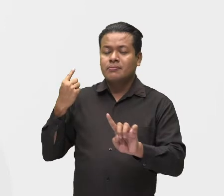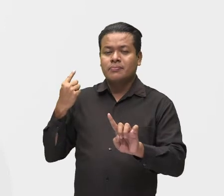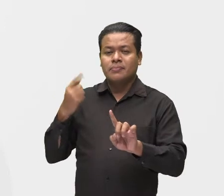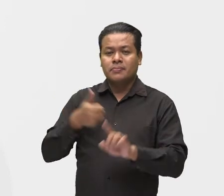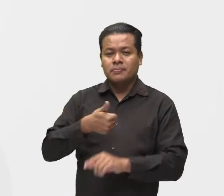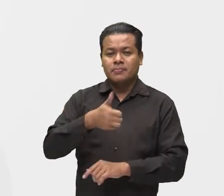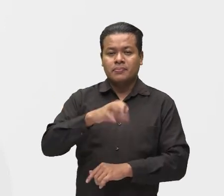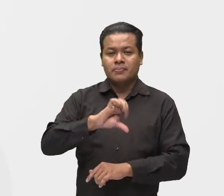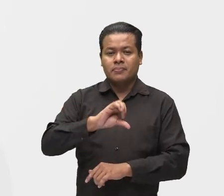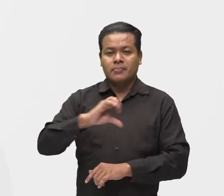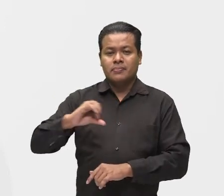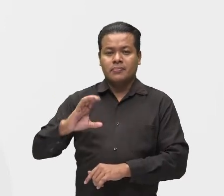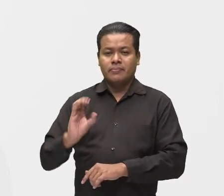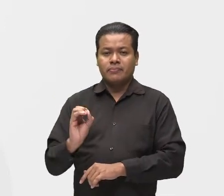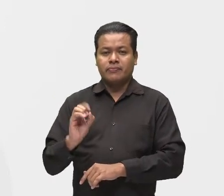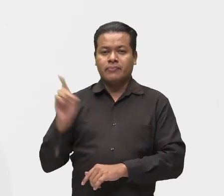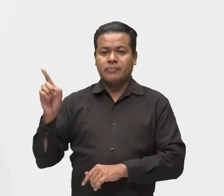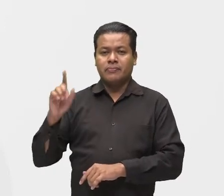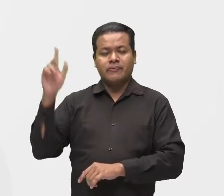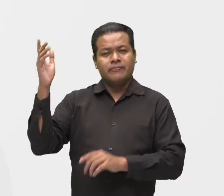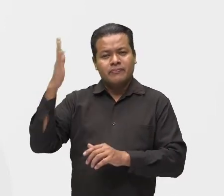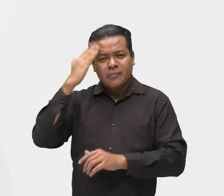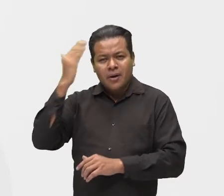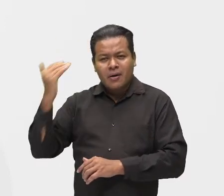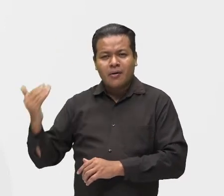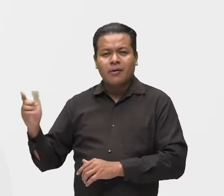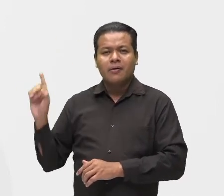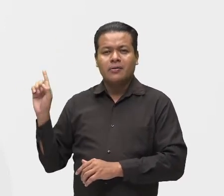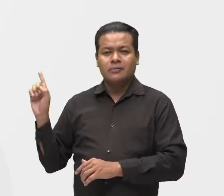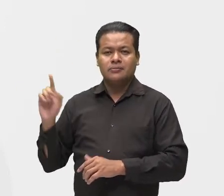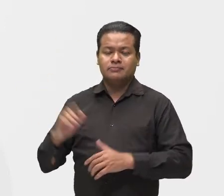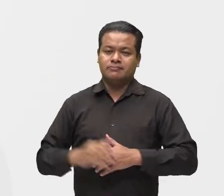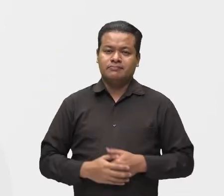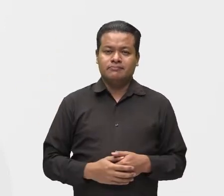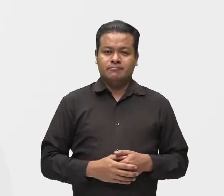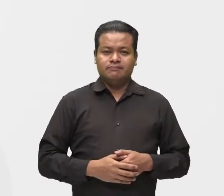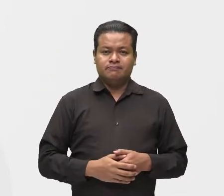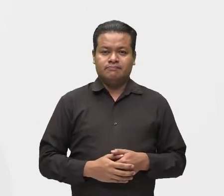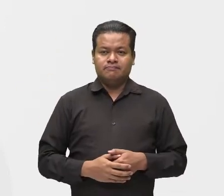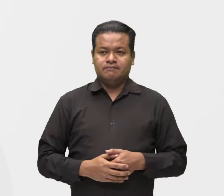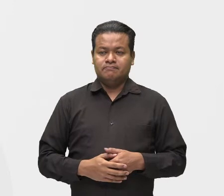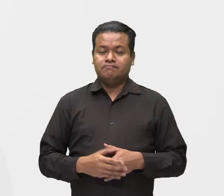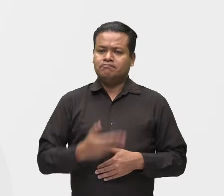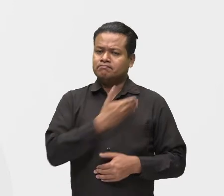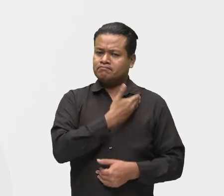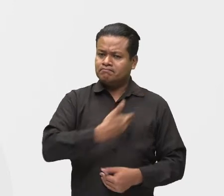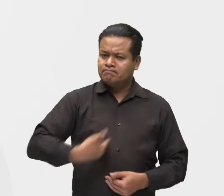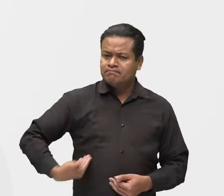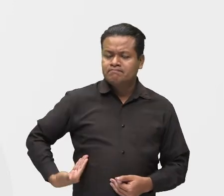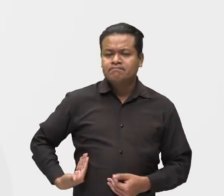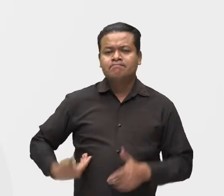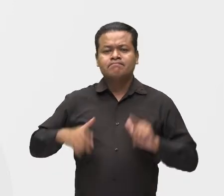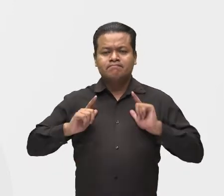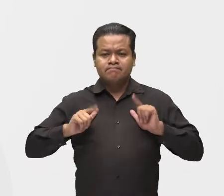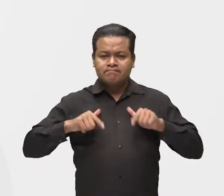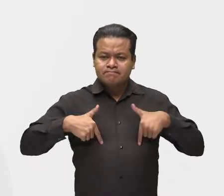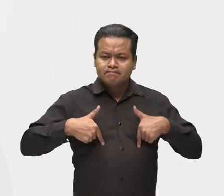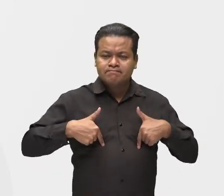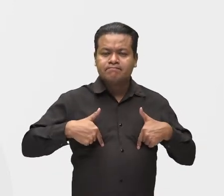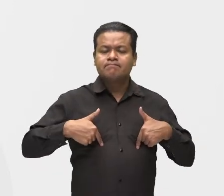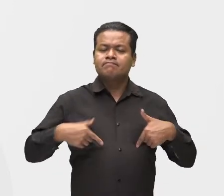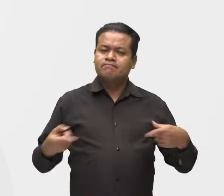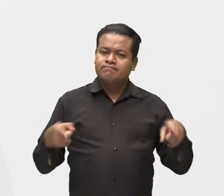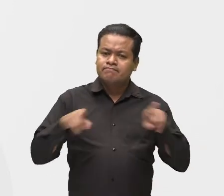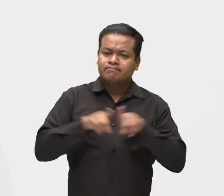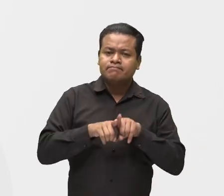essa imagem aí, né, que é muito famosa, né? Tem o governante ali de Israel, né, junto com